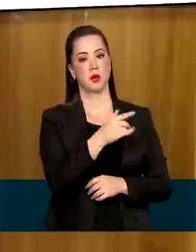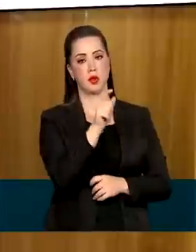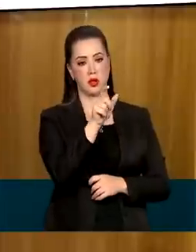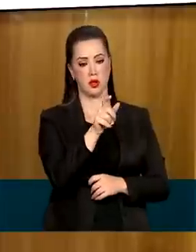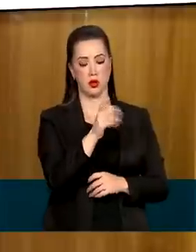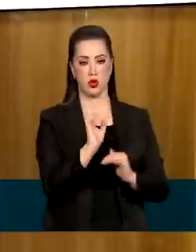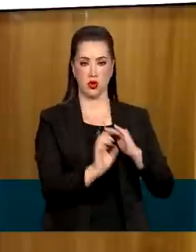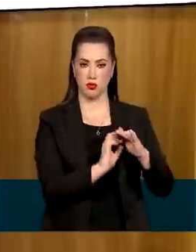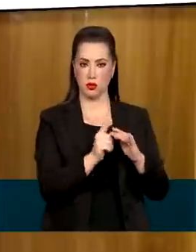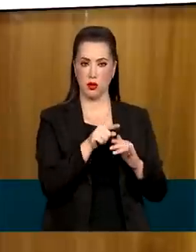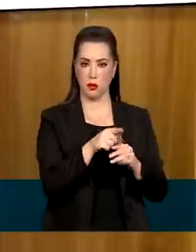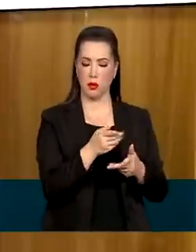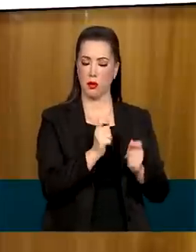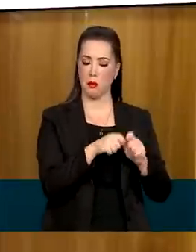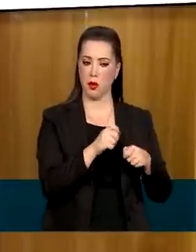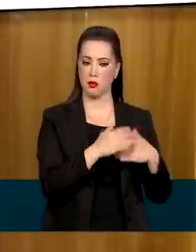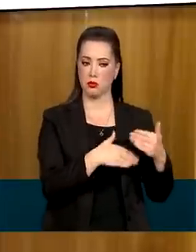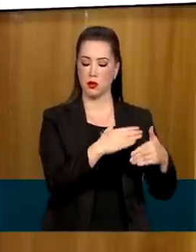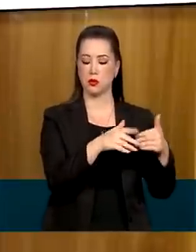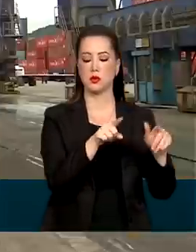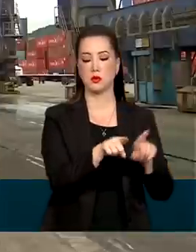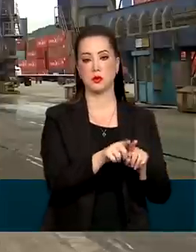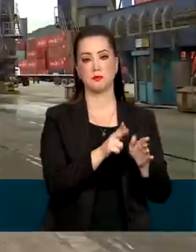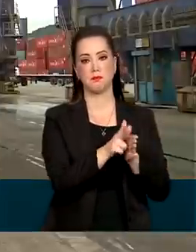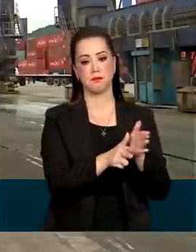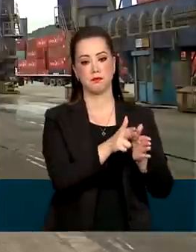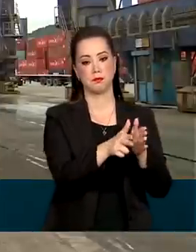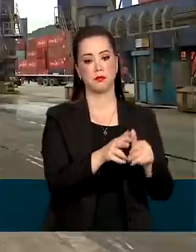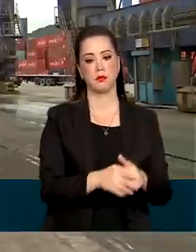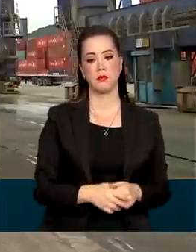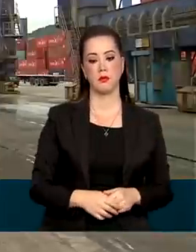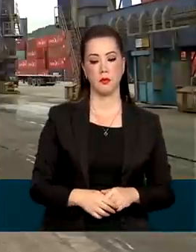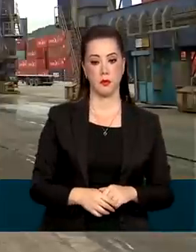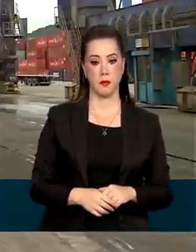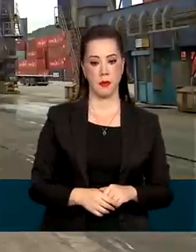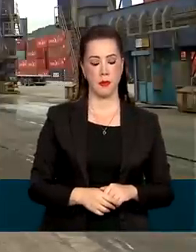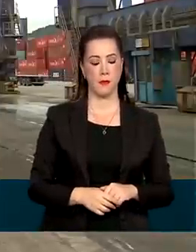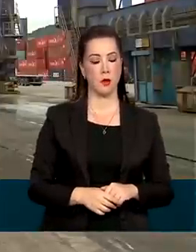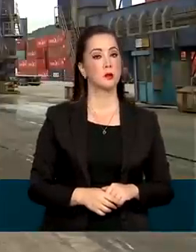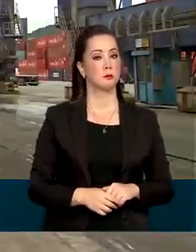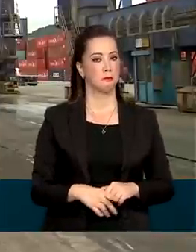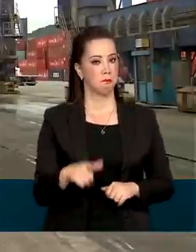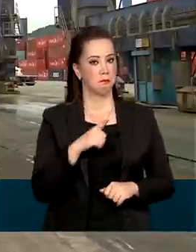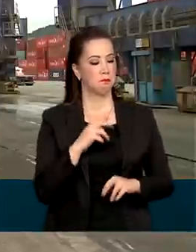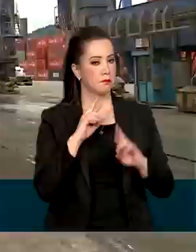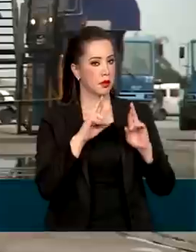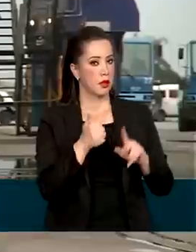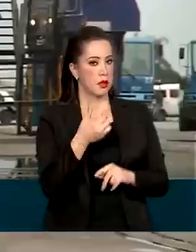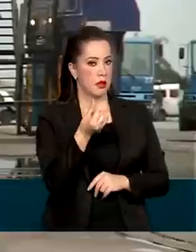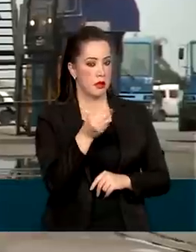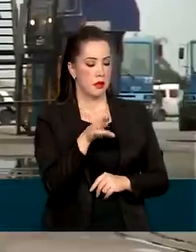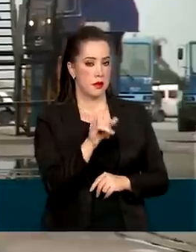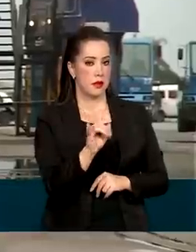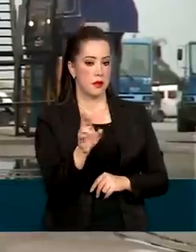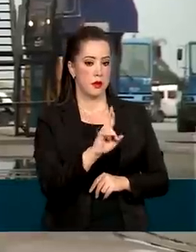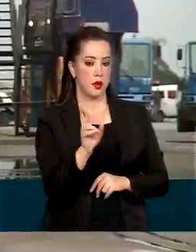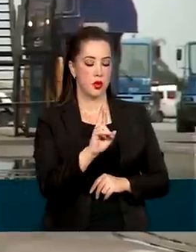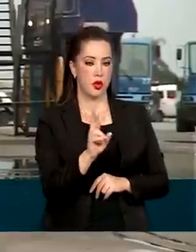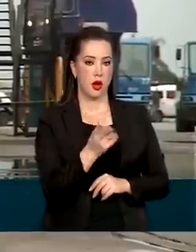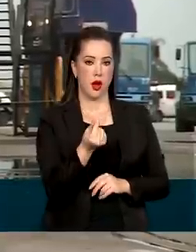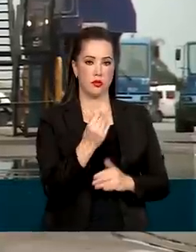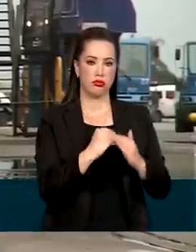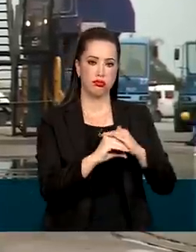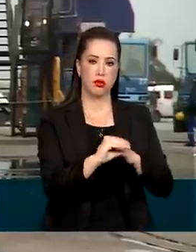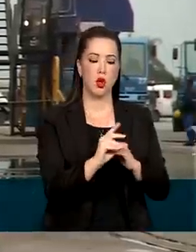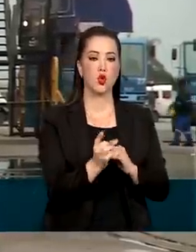faz parte desse renascimento Setor Ferroviário no Brasil com previsão de cerca de 16 bilhões em investimentos apenas para o porto de Santos